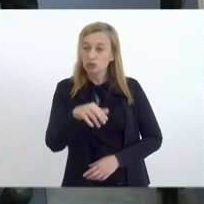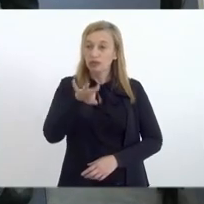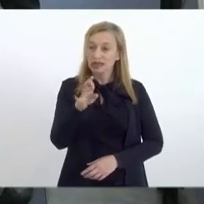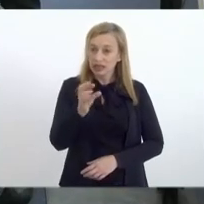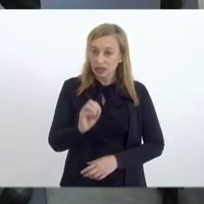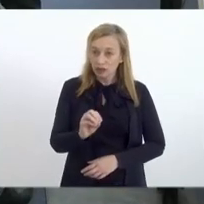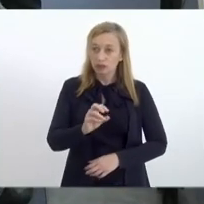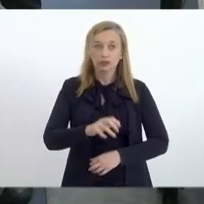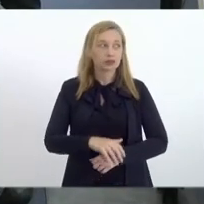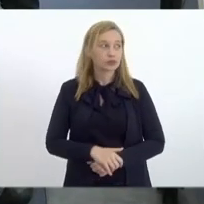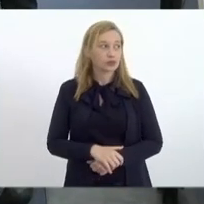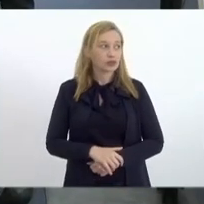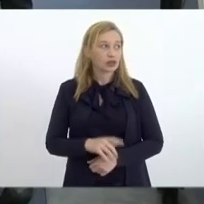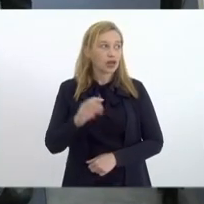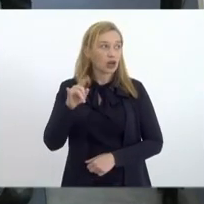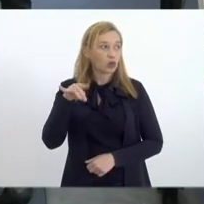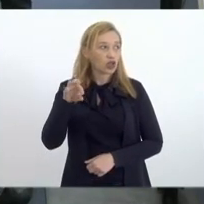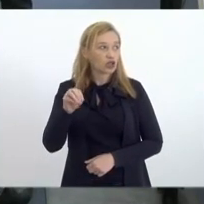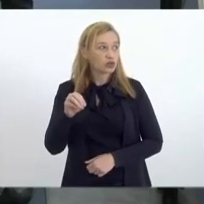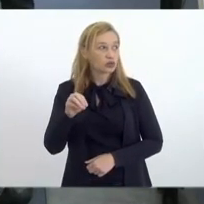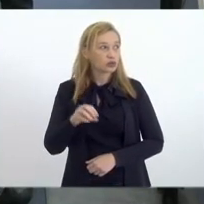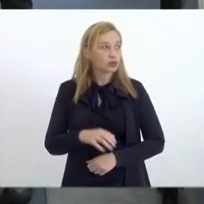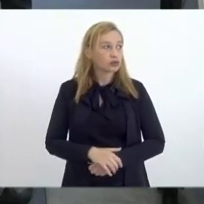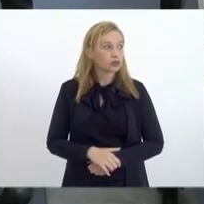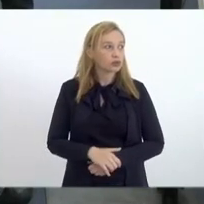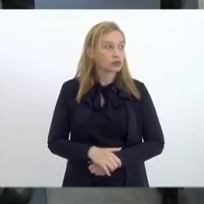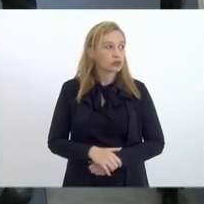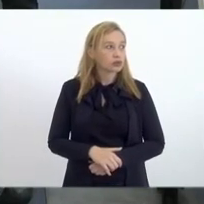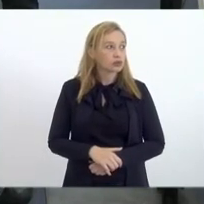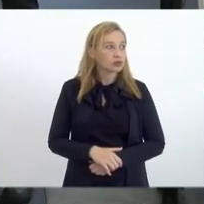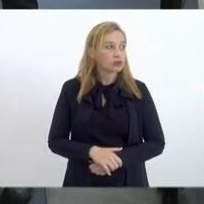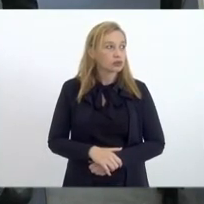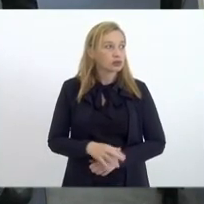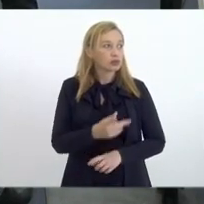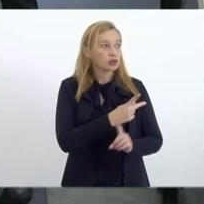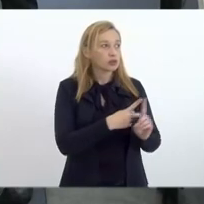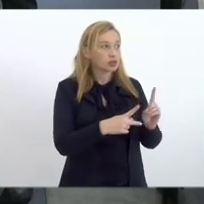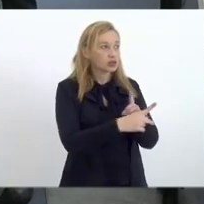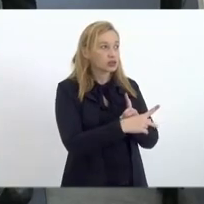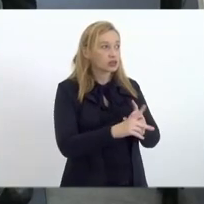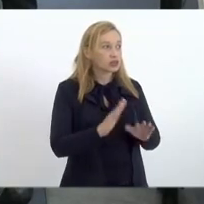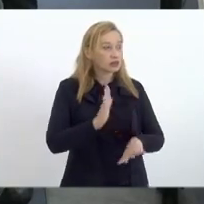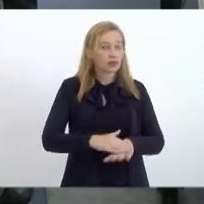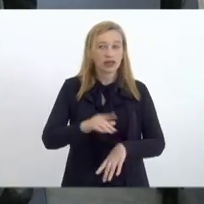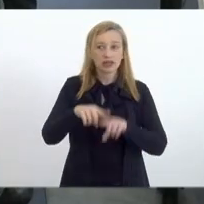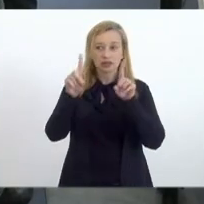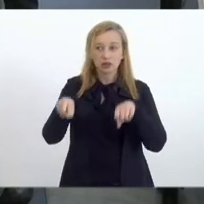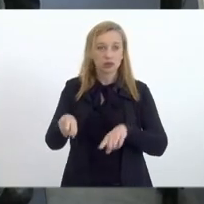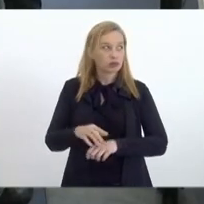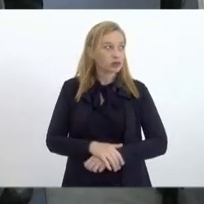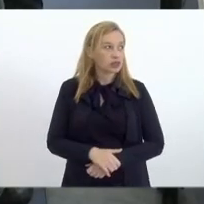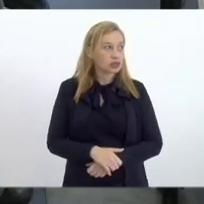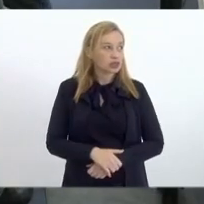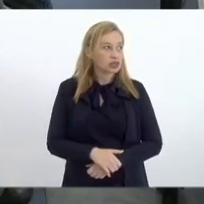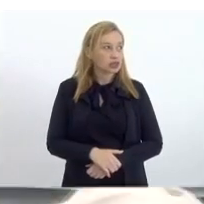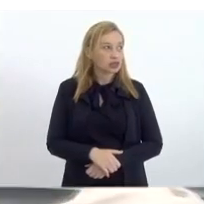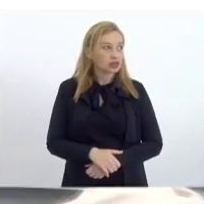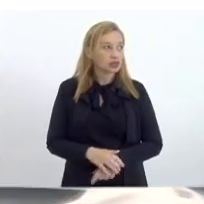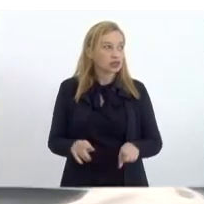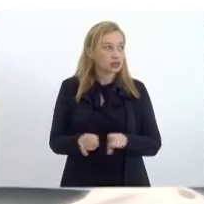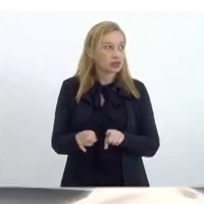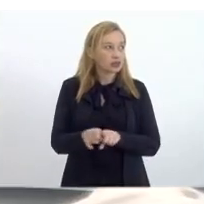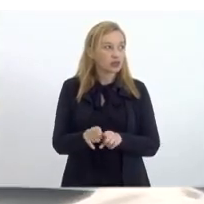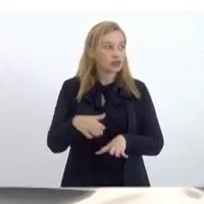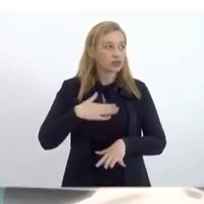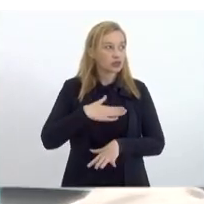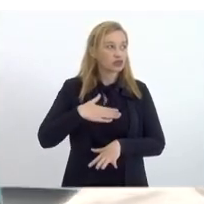Fresteiro, a Luísa Villetti, os amigos de Previdência e demais servidores. Também gostaríamos de iniciar